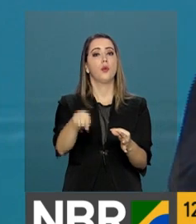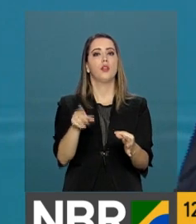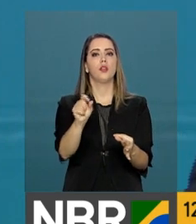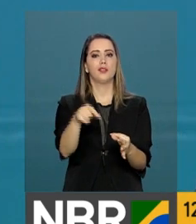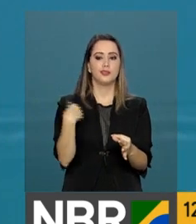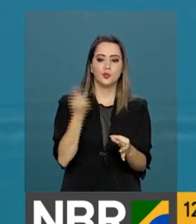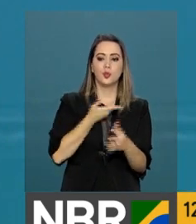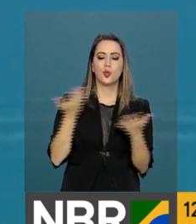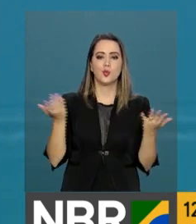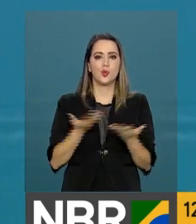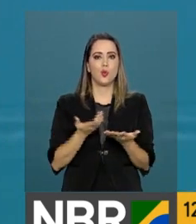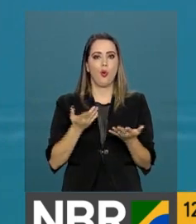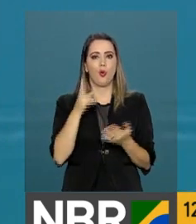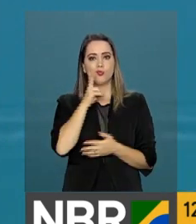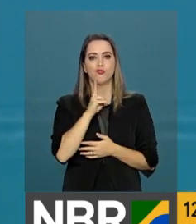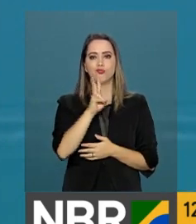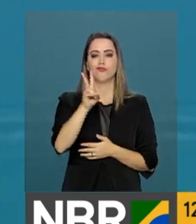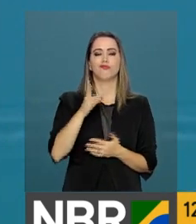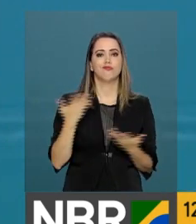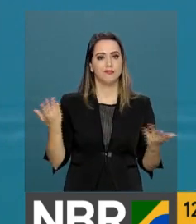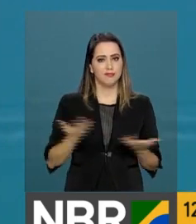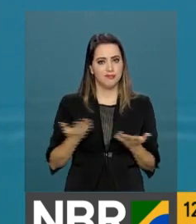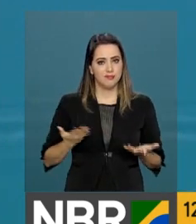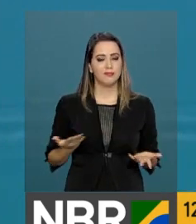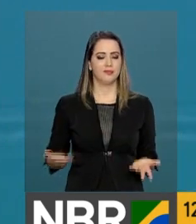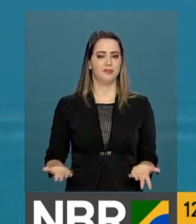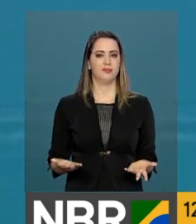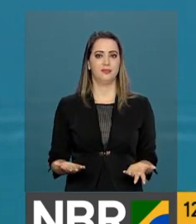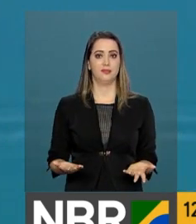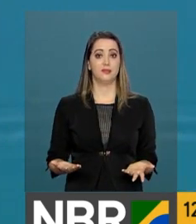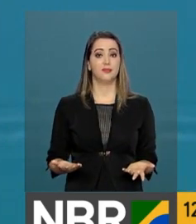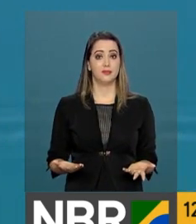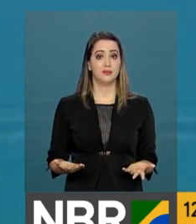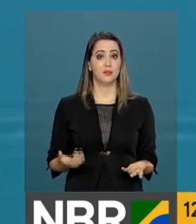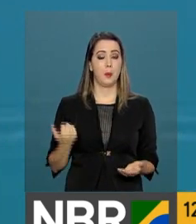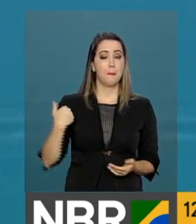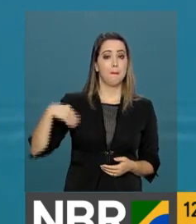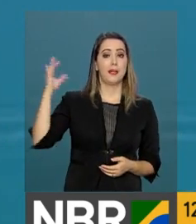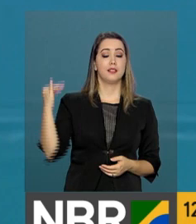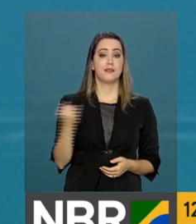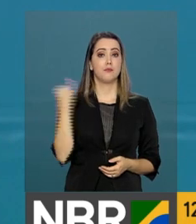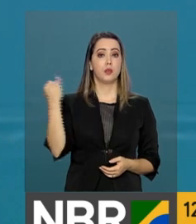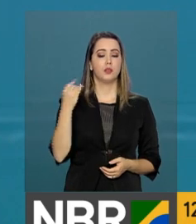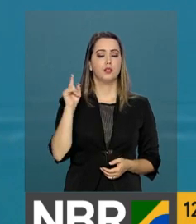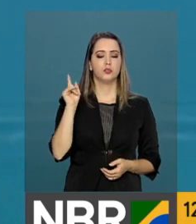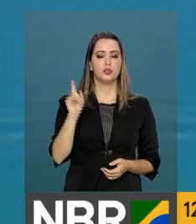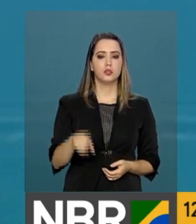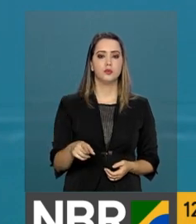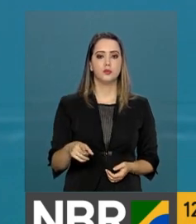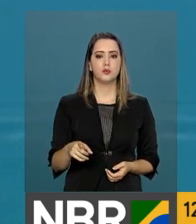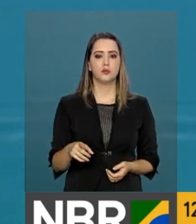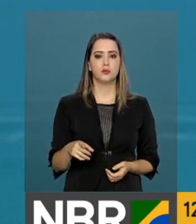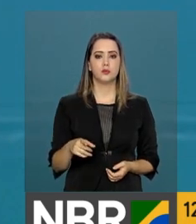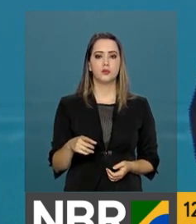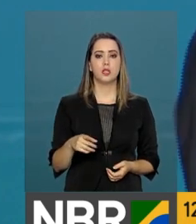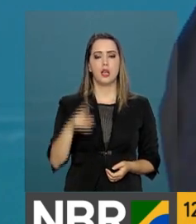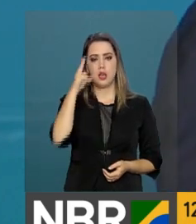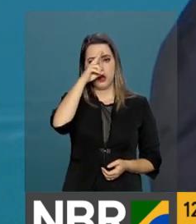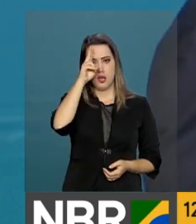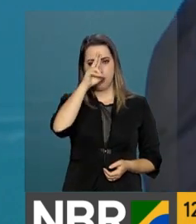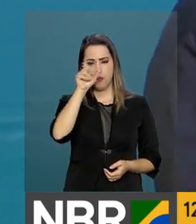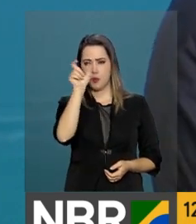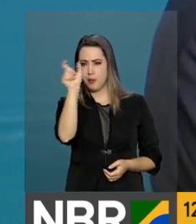nós estamos assistindo, Barum, no dia de hoje. E mais ainda, como lembrava o Joukowsky, e aliás,